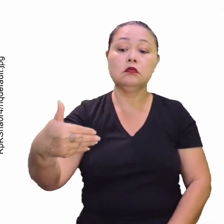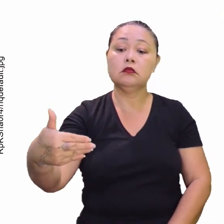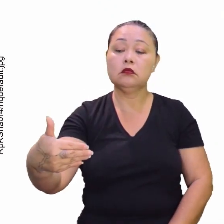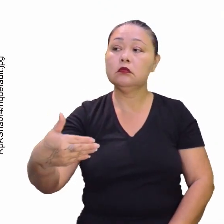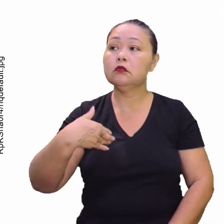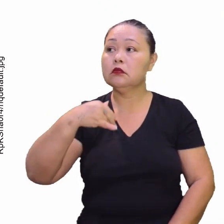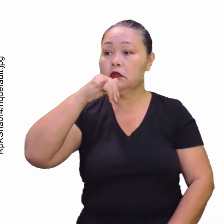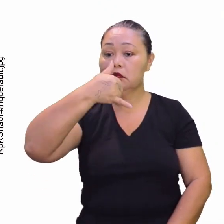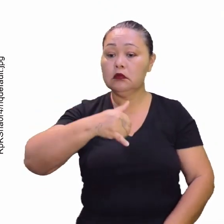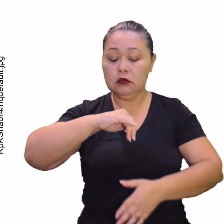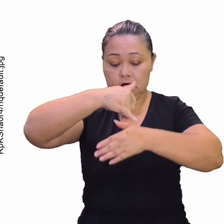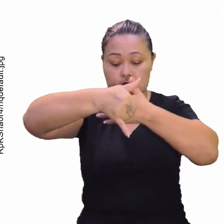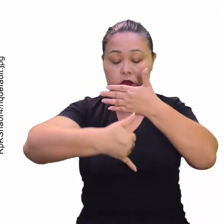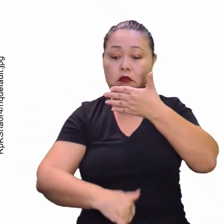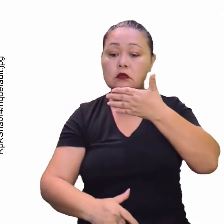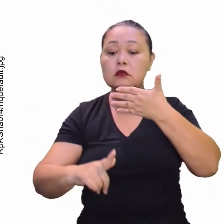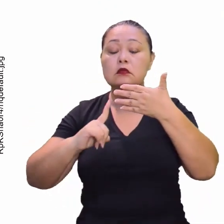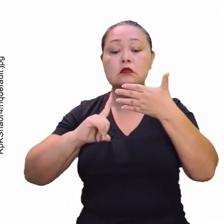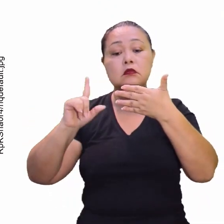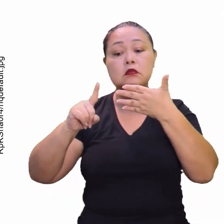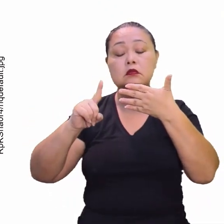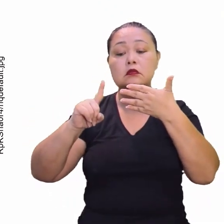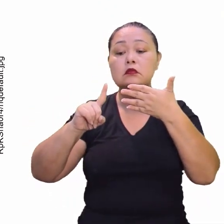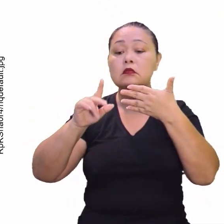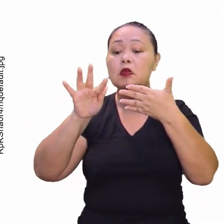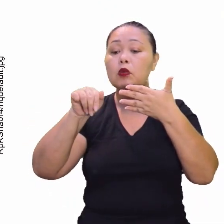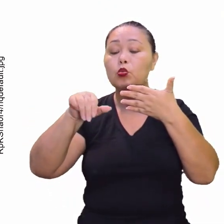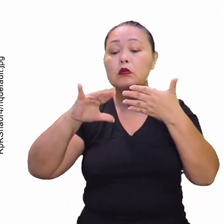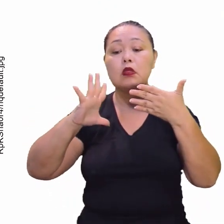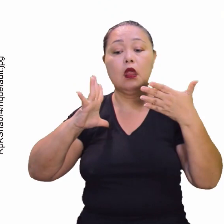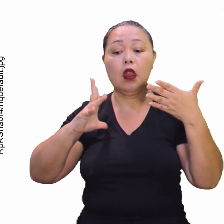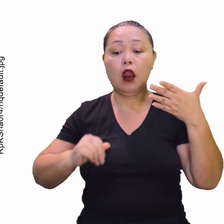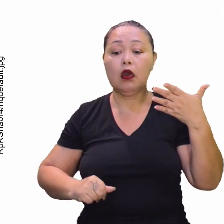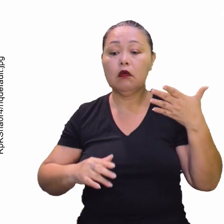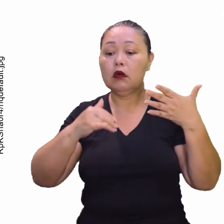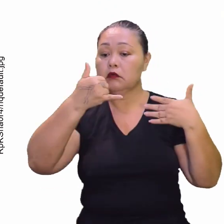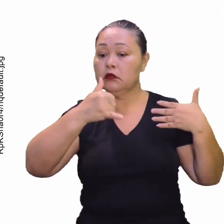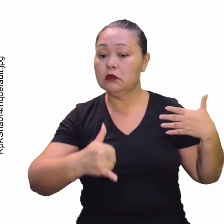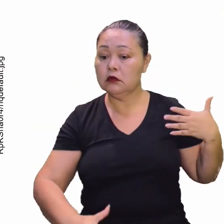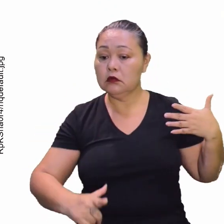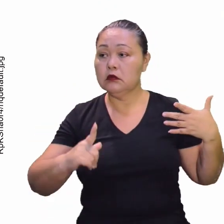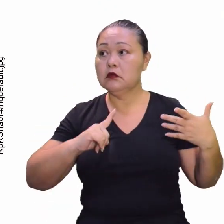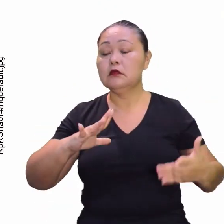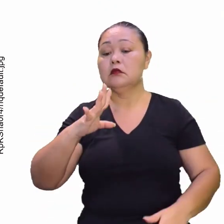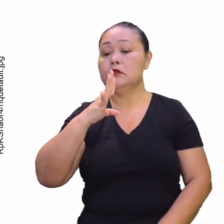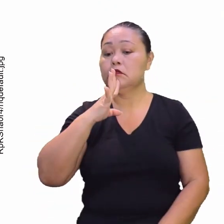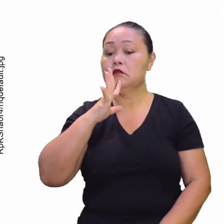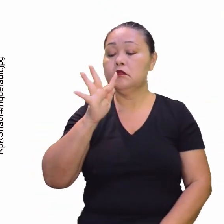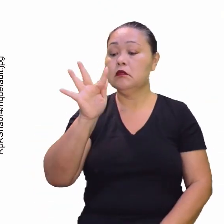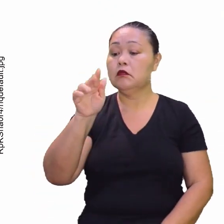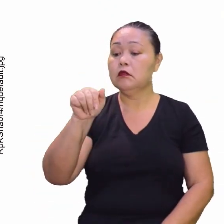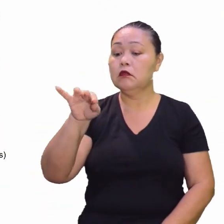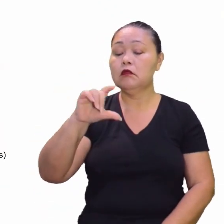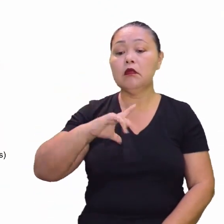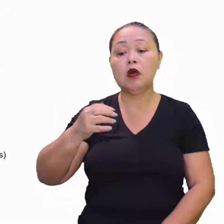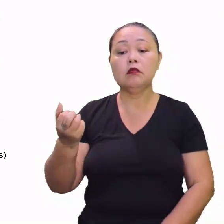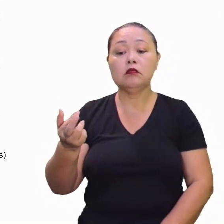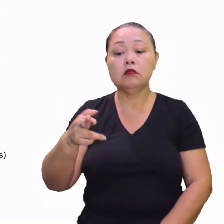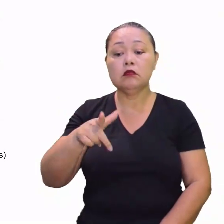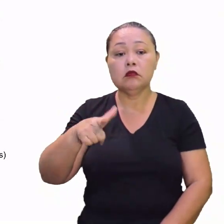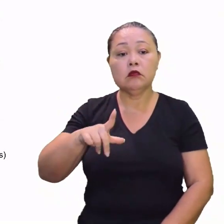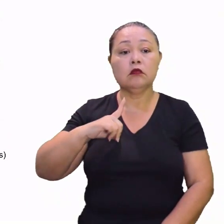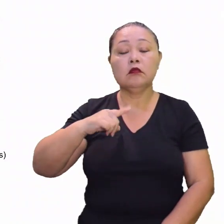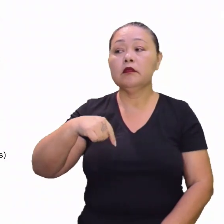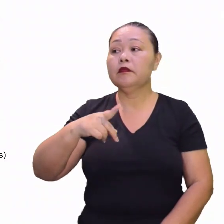partir das hidrelétricas, que são fontes limpas de energias, conhecidas também como fontes